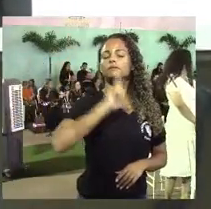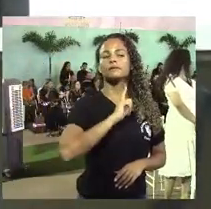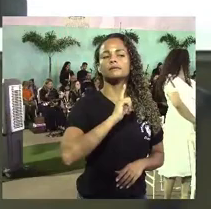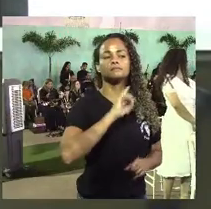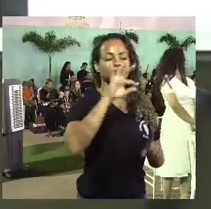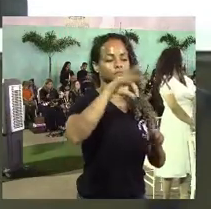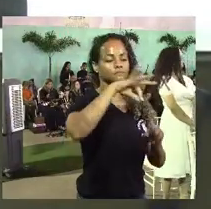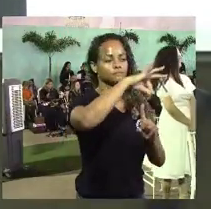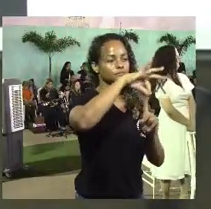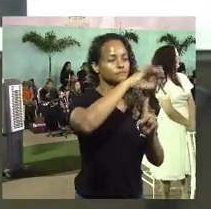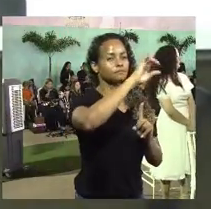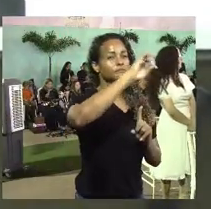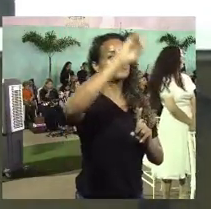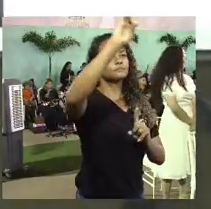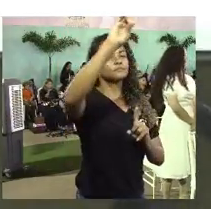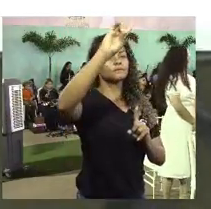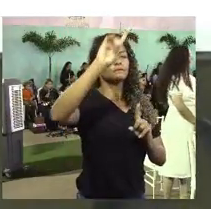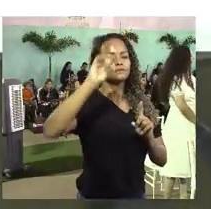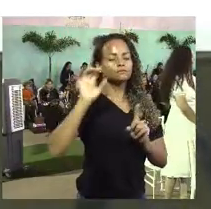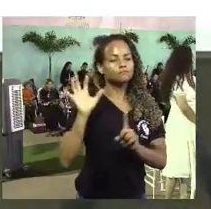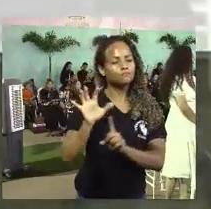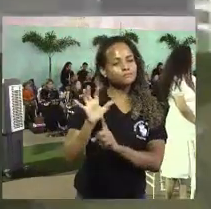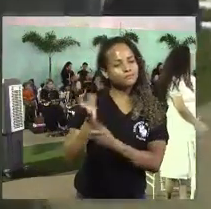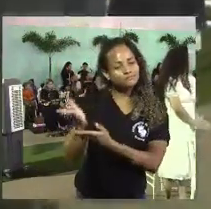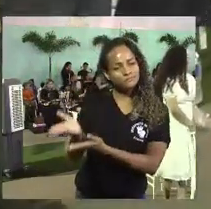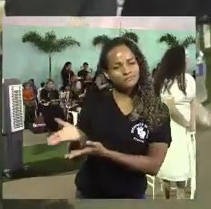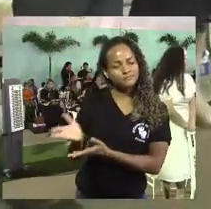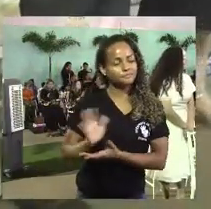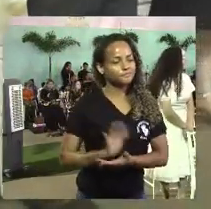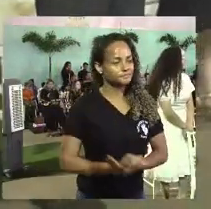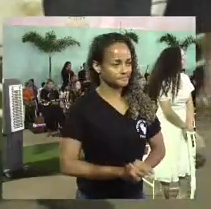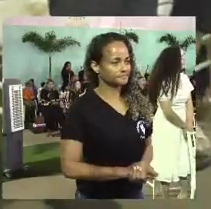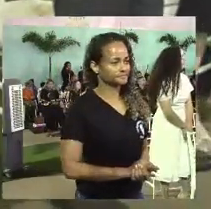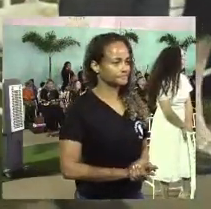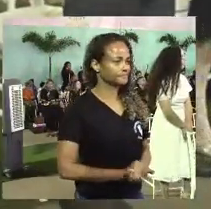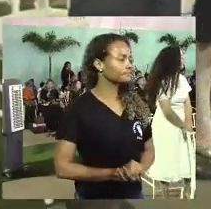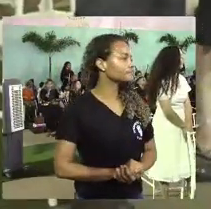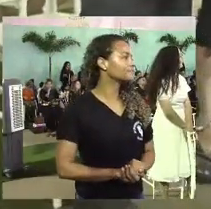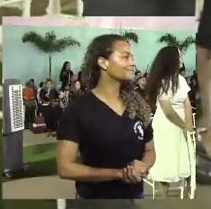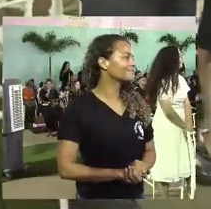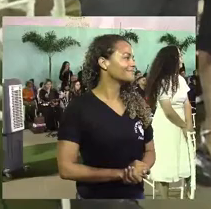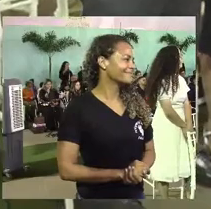em você tem valor